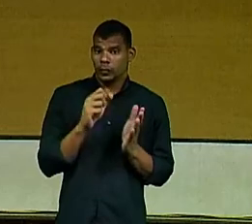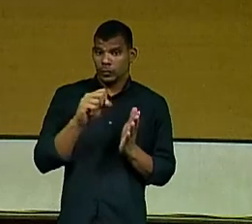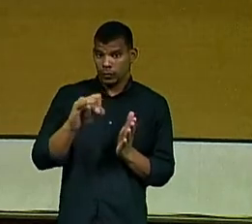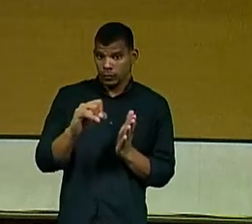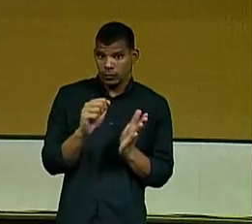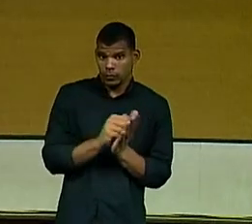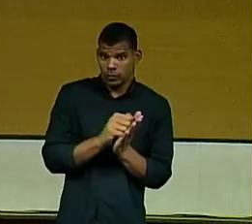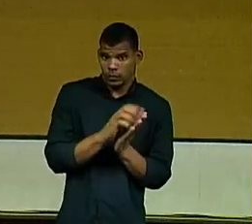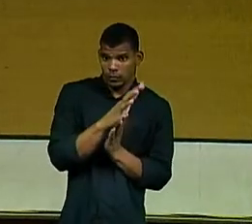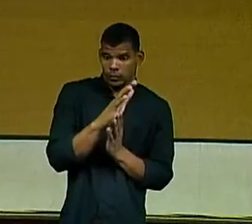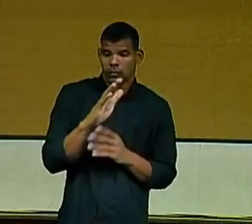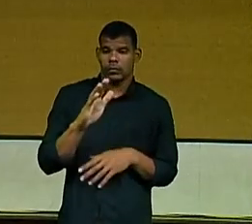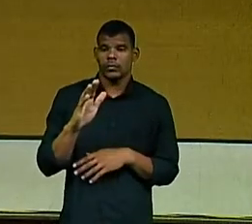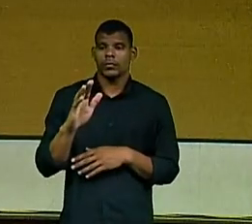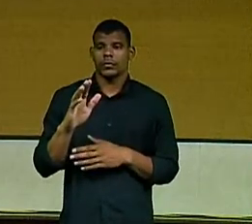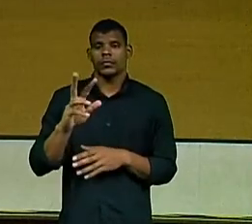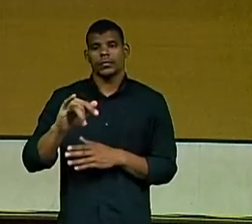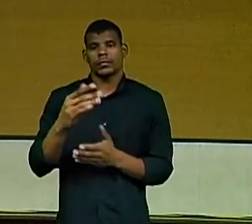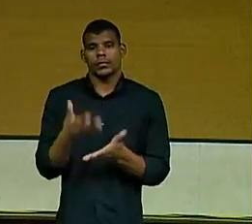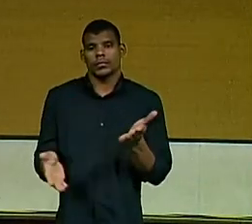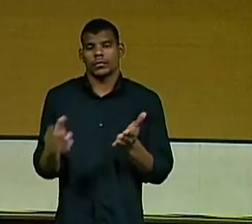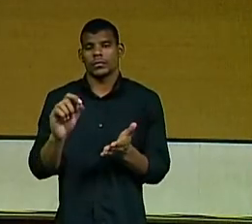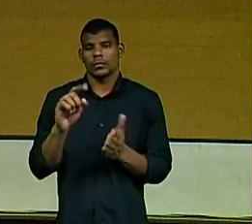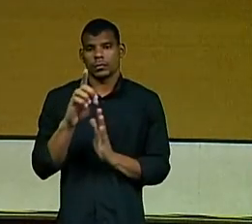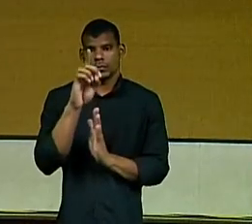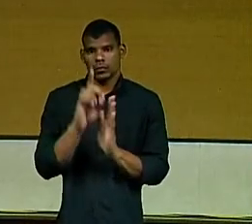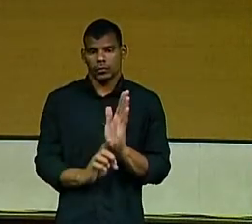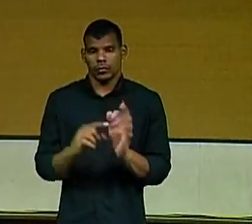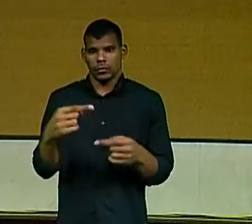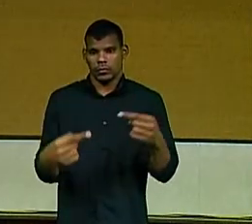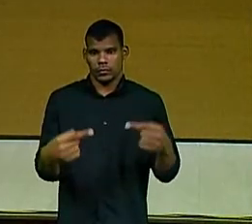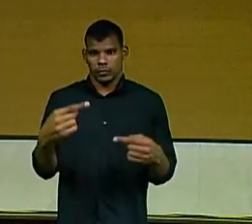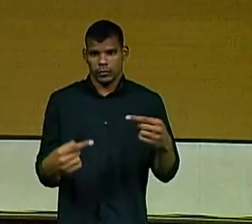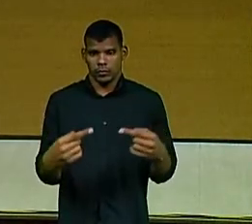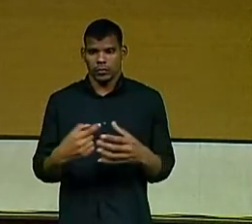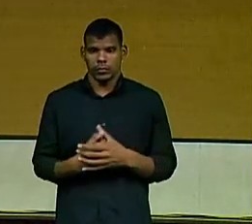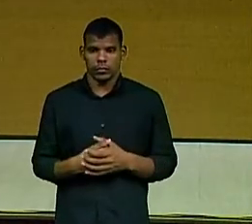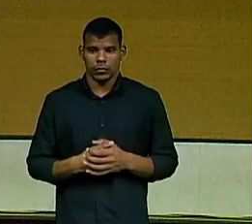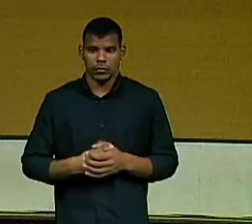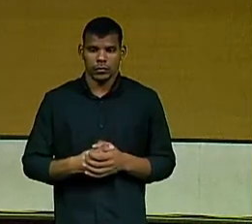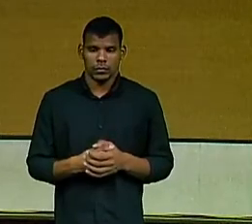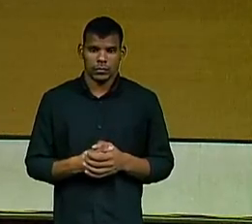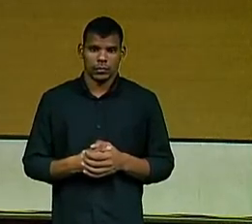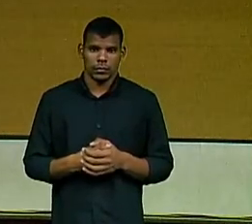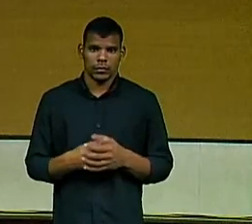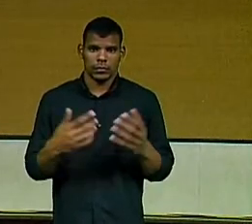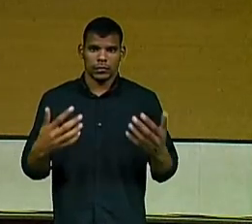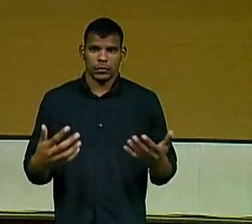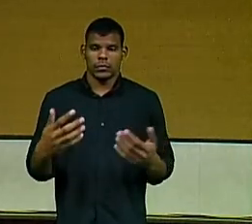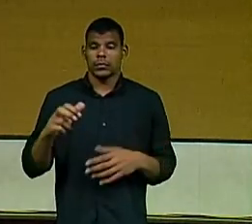perderia os direitos políticos tá ele perderia os direitos políticos